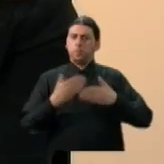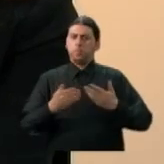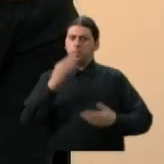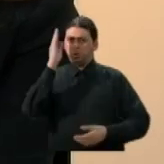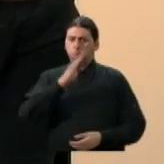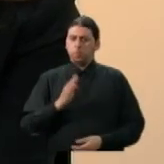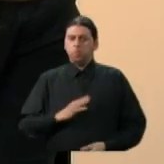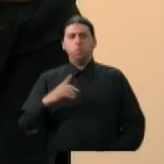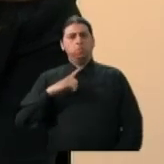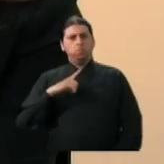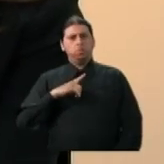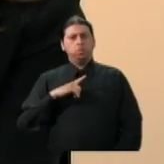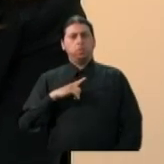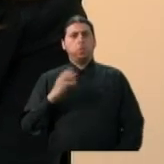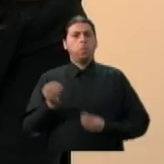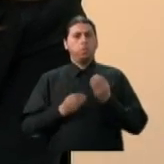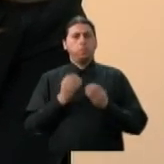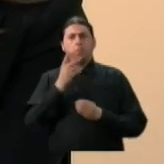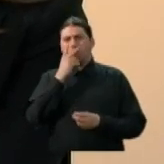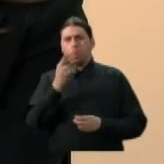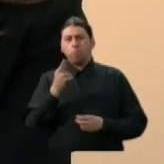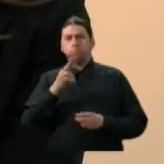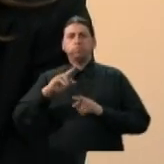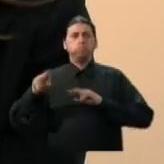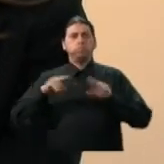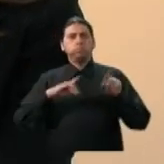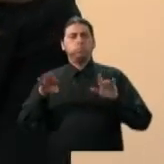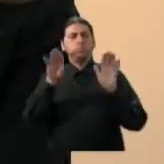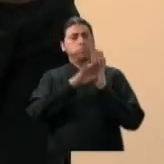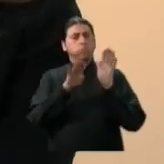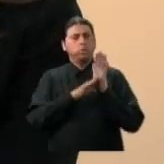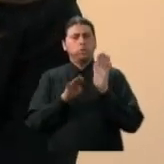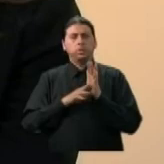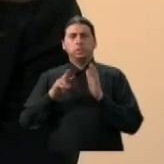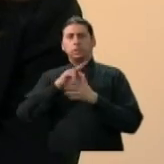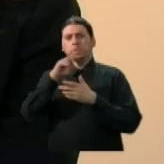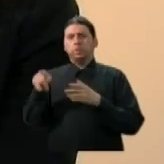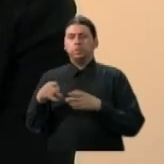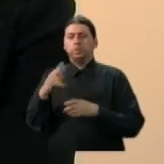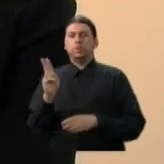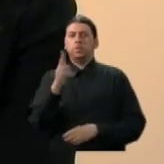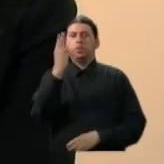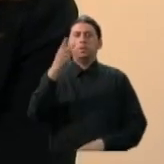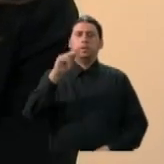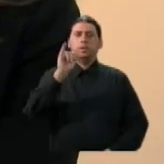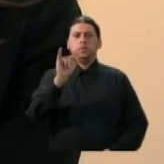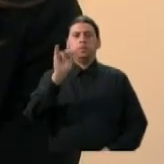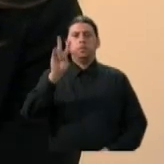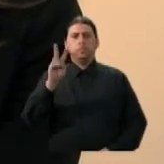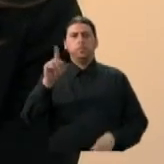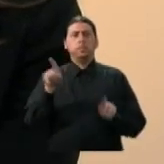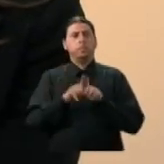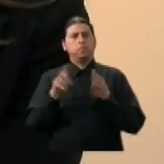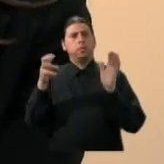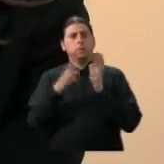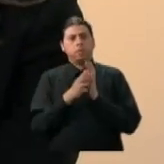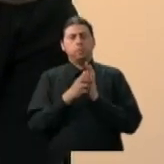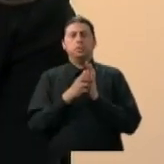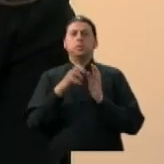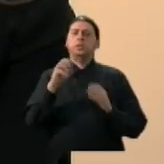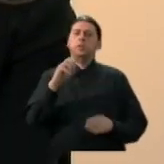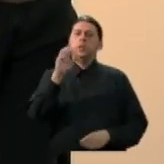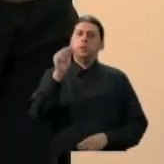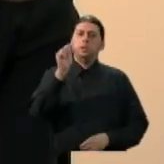ele tem, como em outros programas, o de HIV, o de AIDS também, ele está sempre assim à